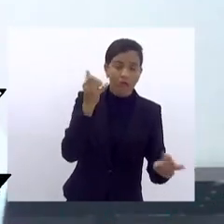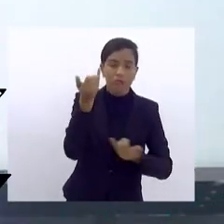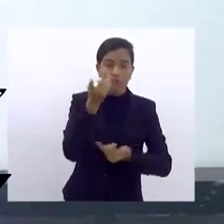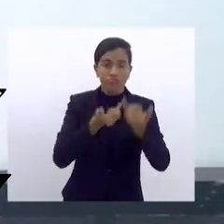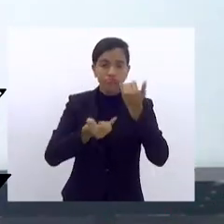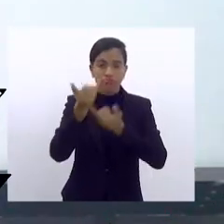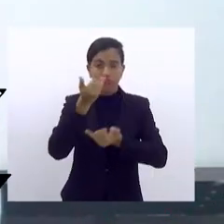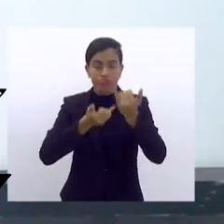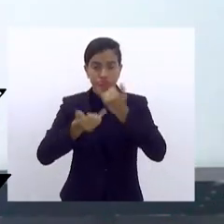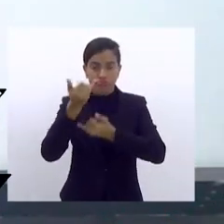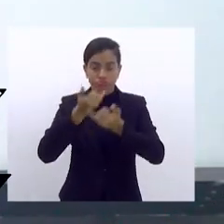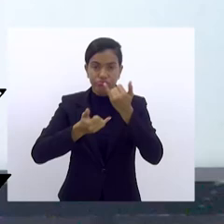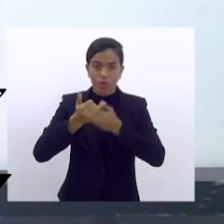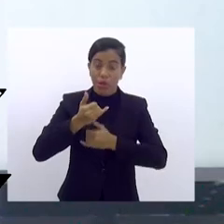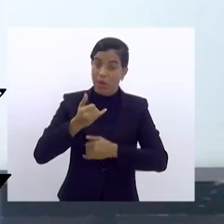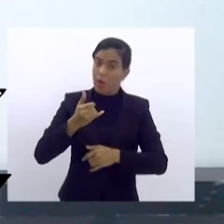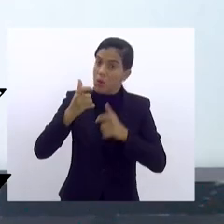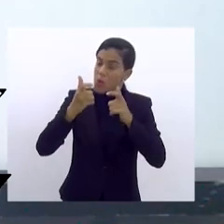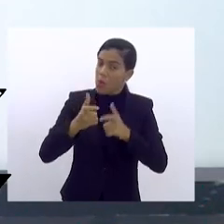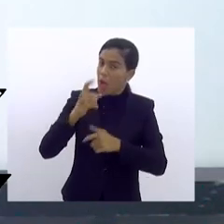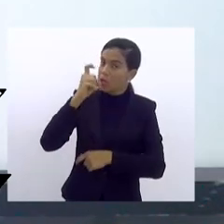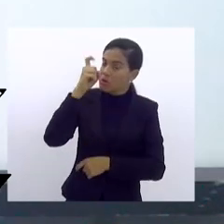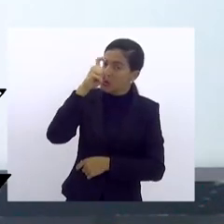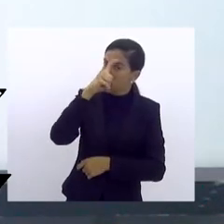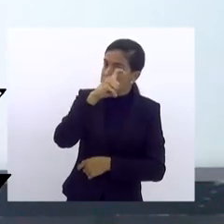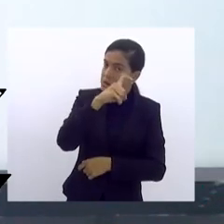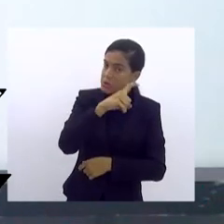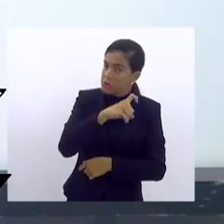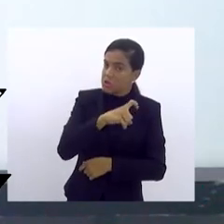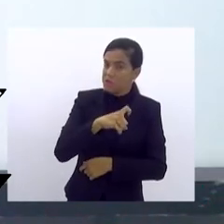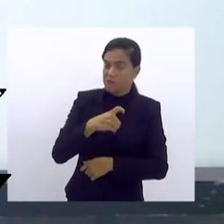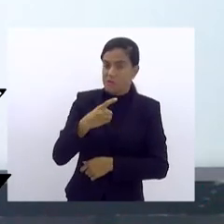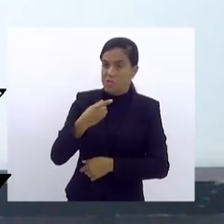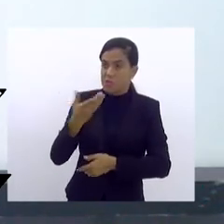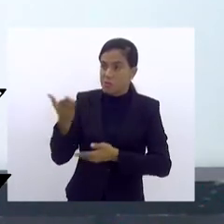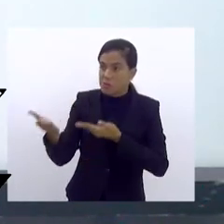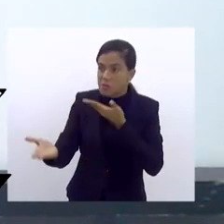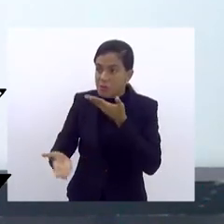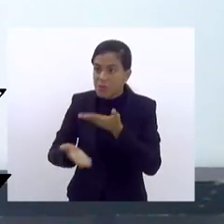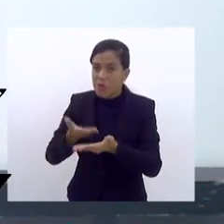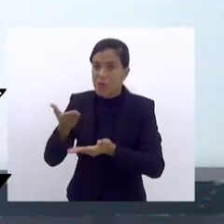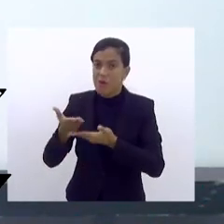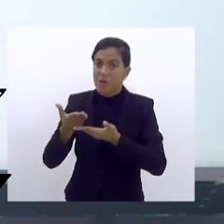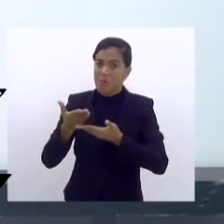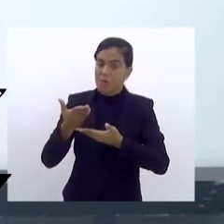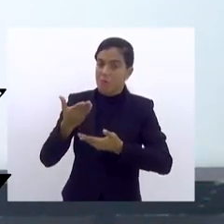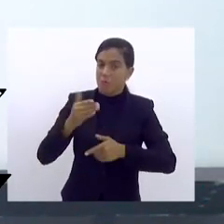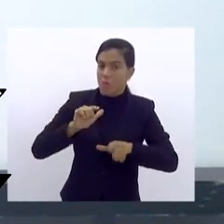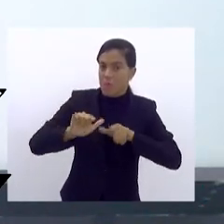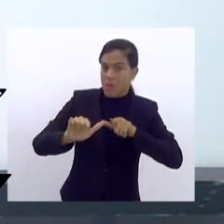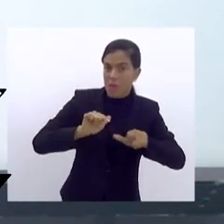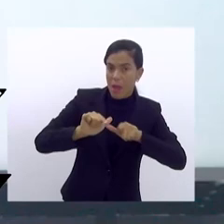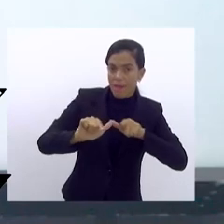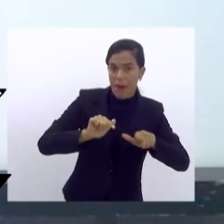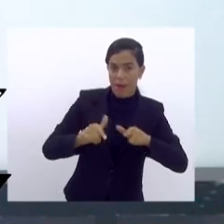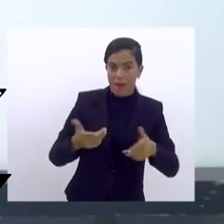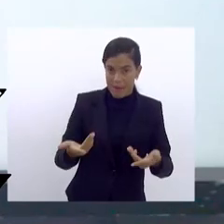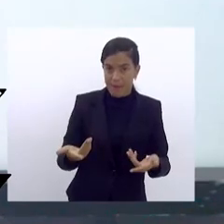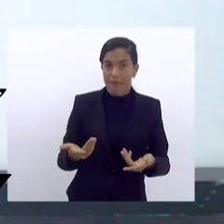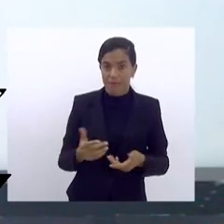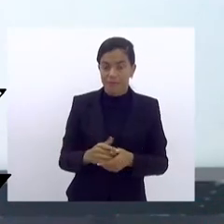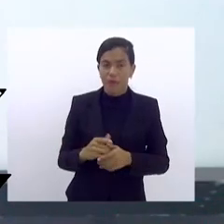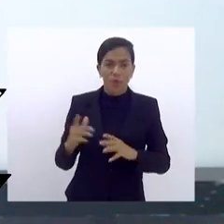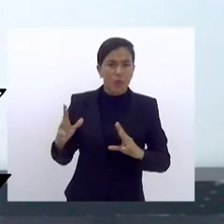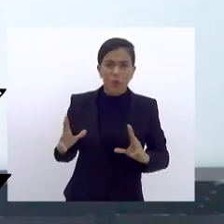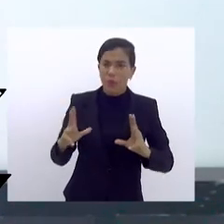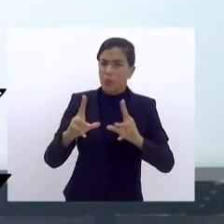hostil e de difícil trato para cumprimento da sua jornada de trabalho todos os